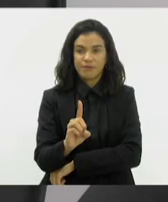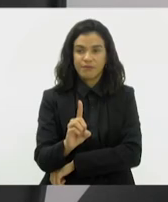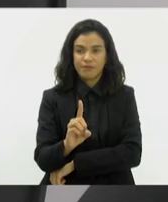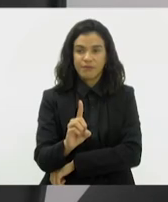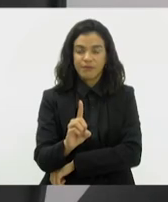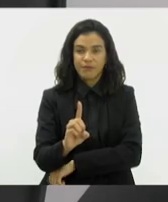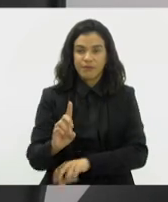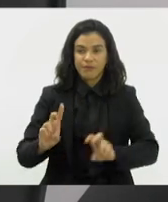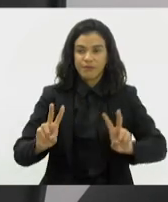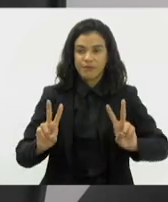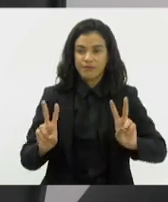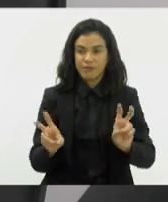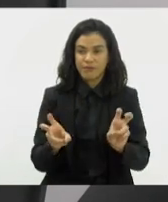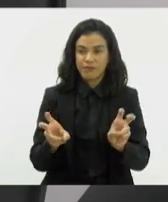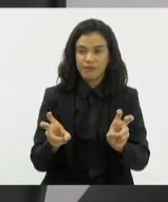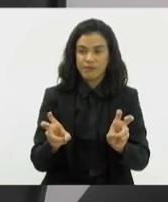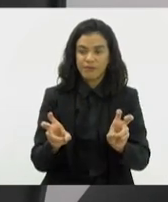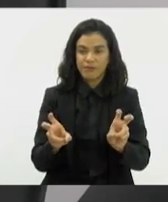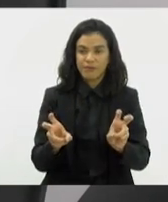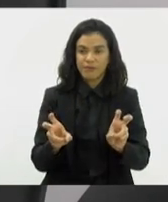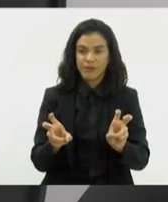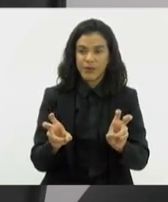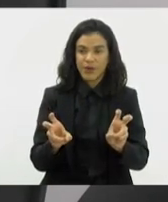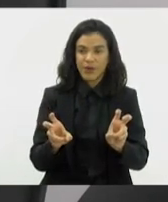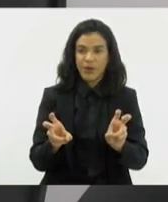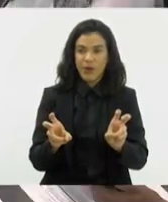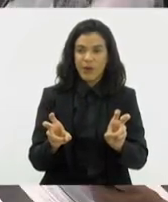entre aspas.